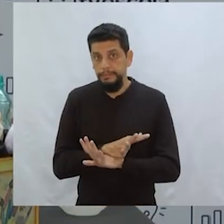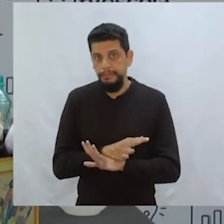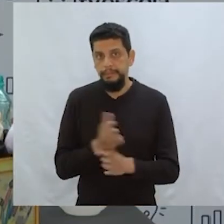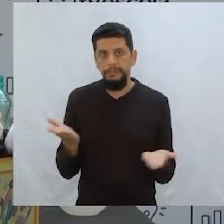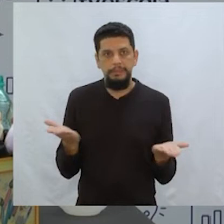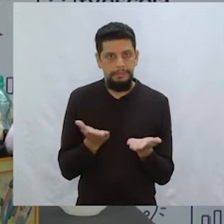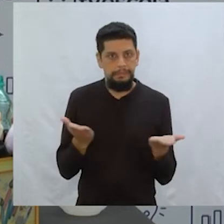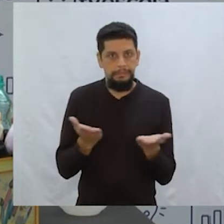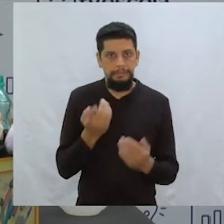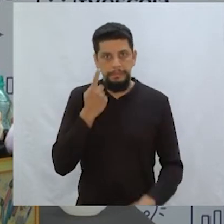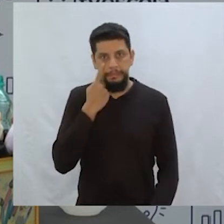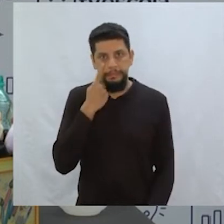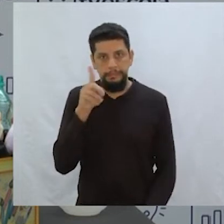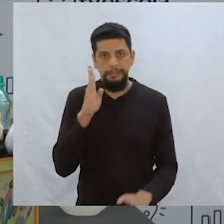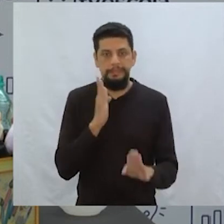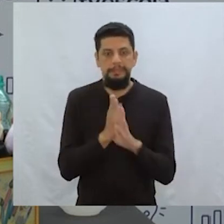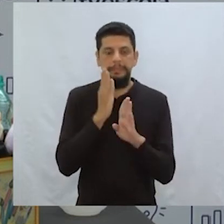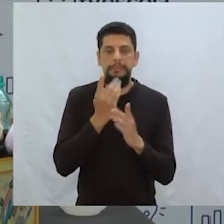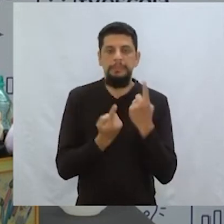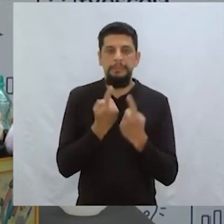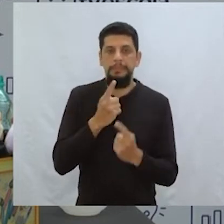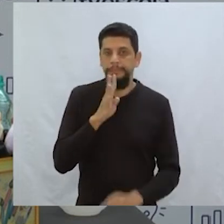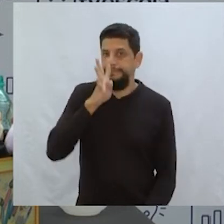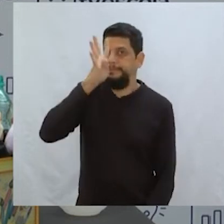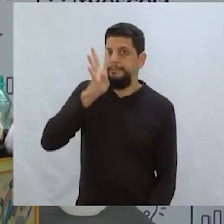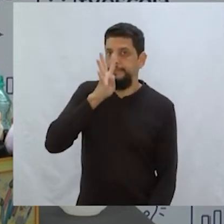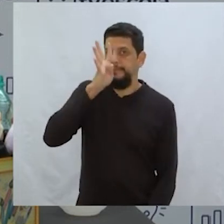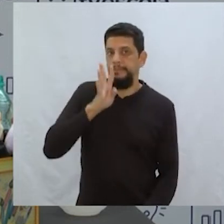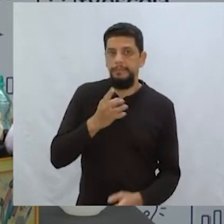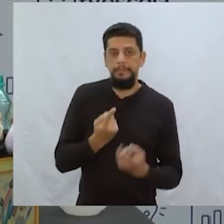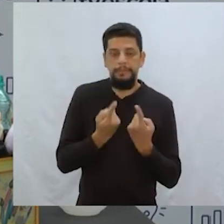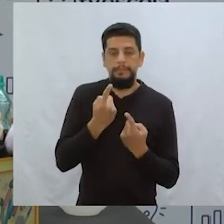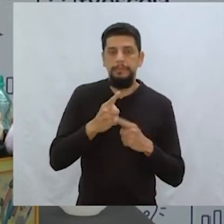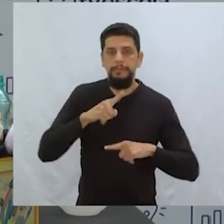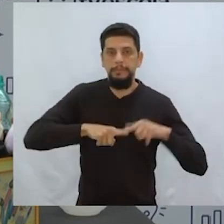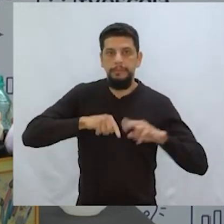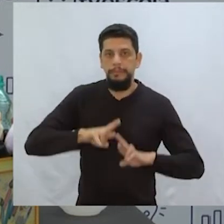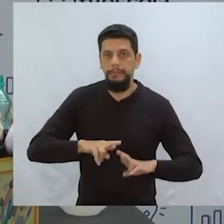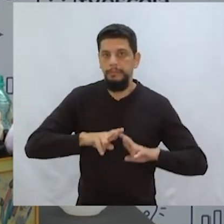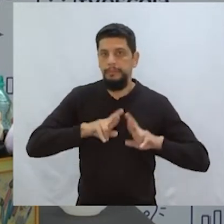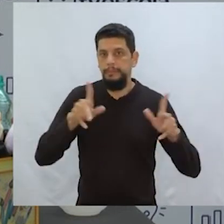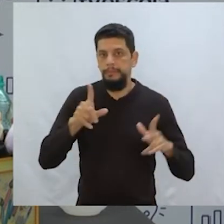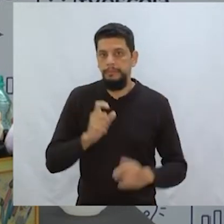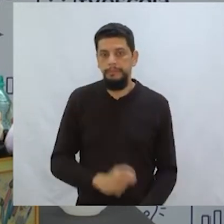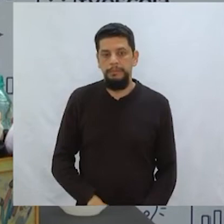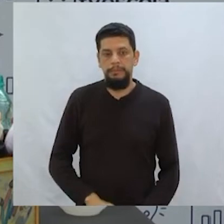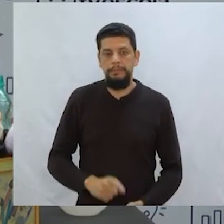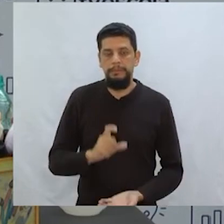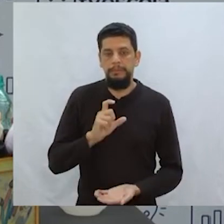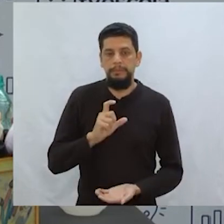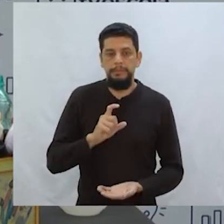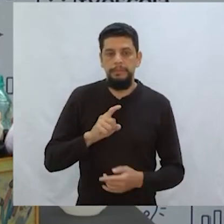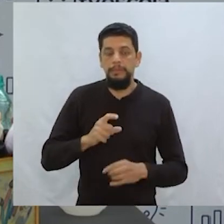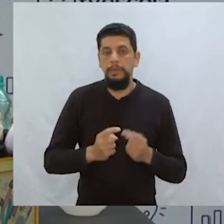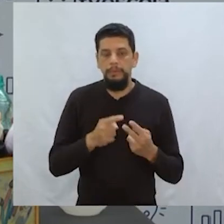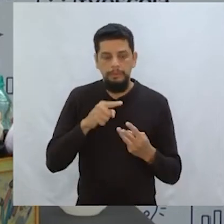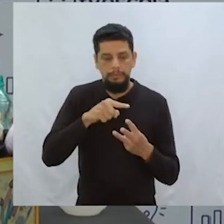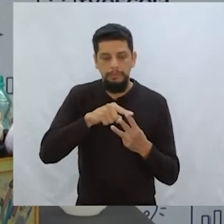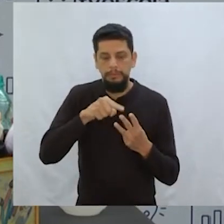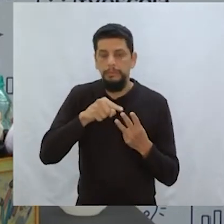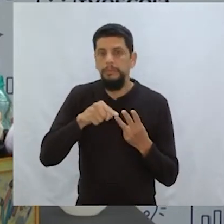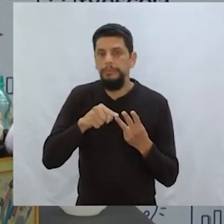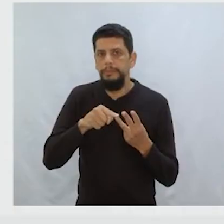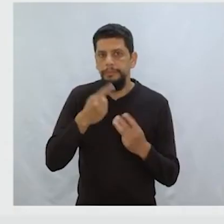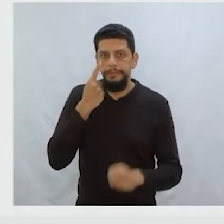Pronto! Agora vamos descobrir qual é o intruso. É o produto de limpeza, o sabão em barra ou